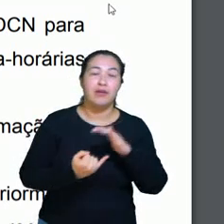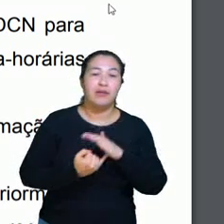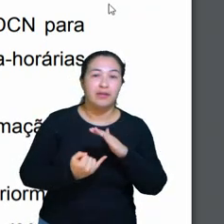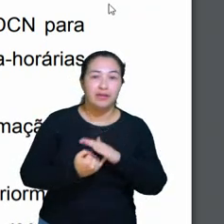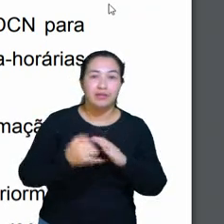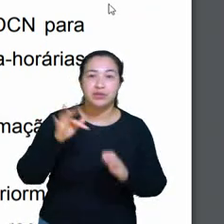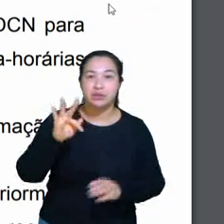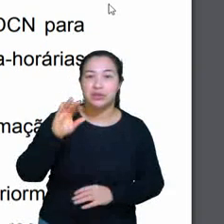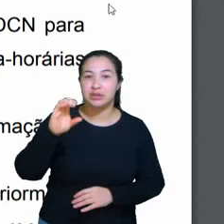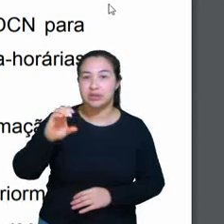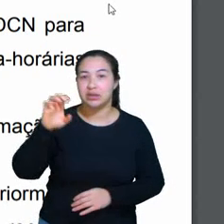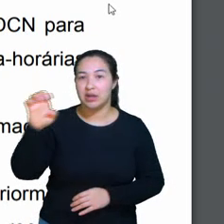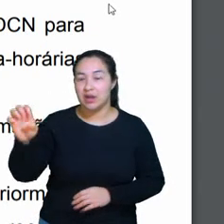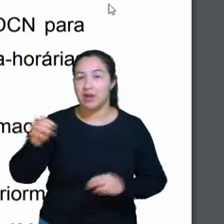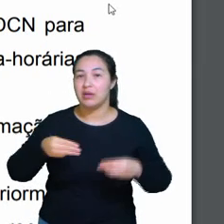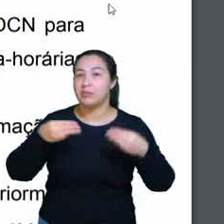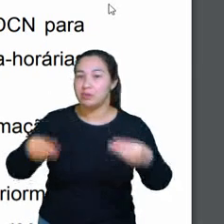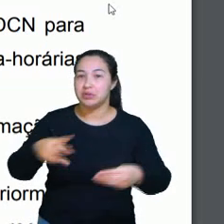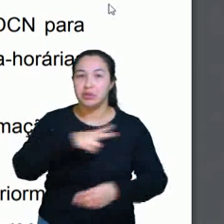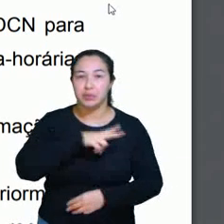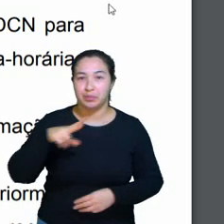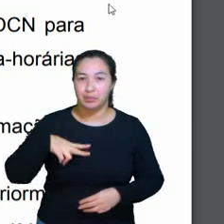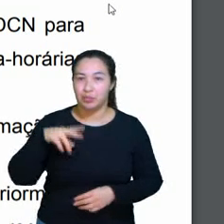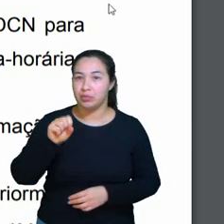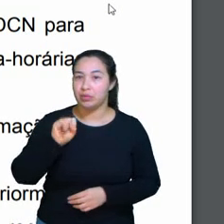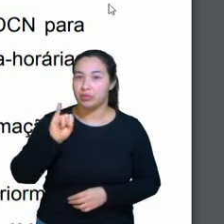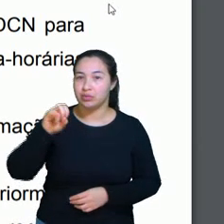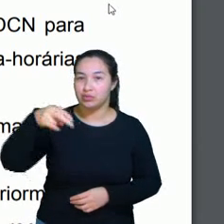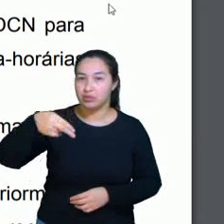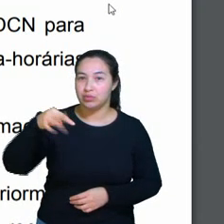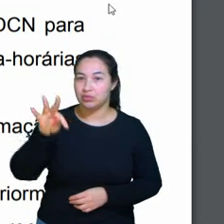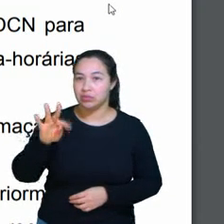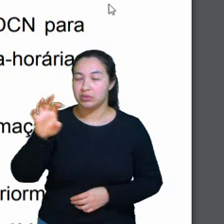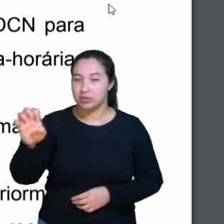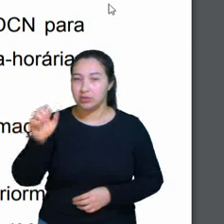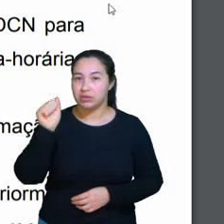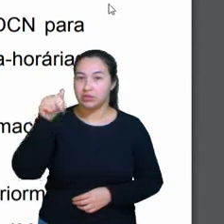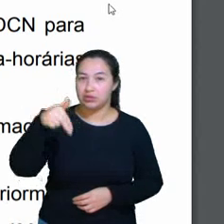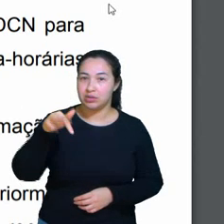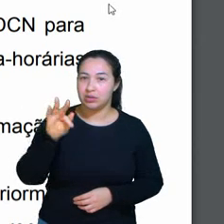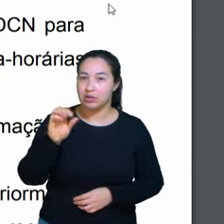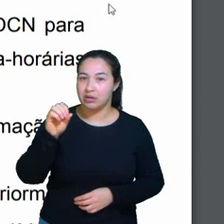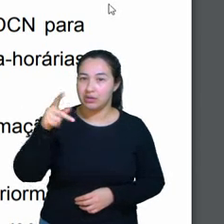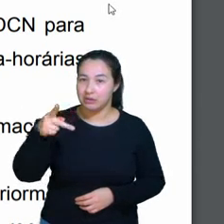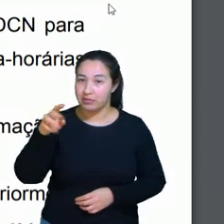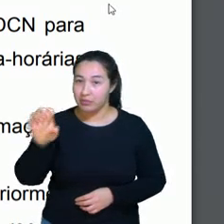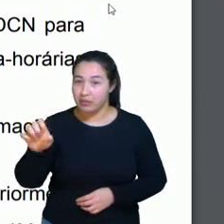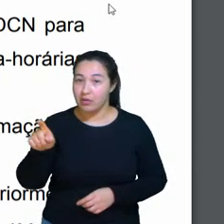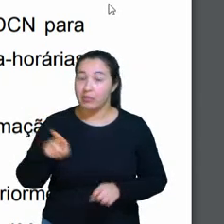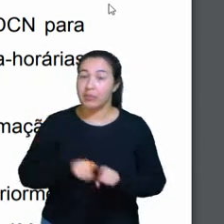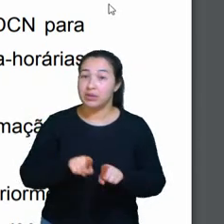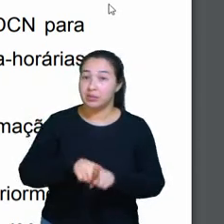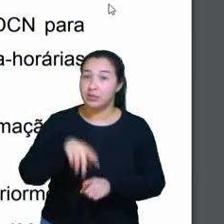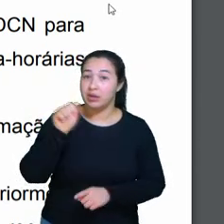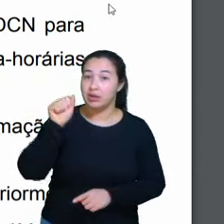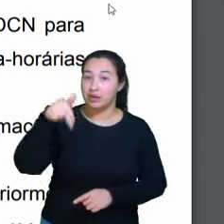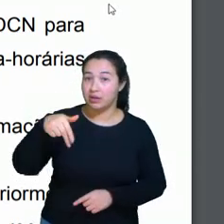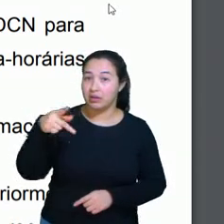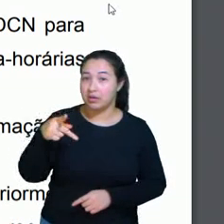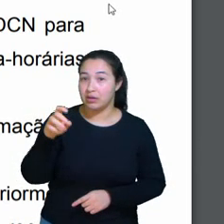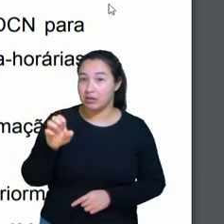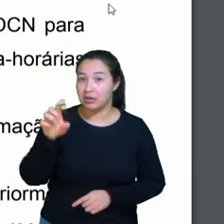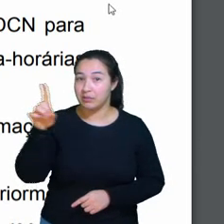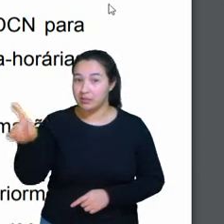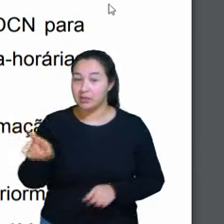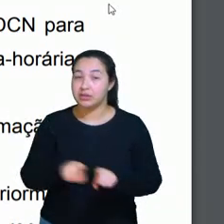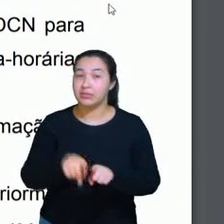Contas Ministério Público cin anop anped e fapesc para e aqui